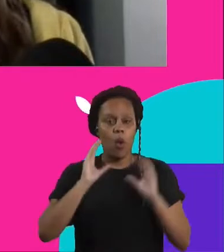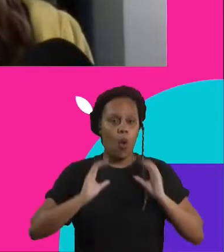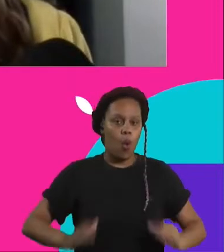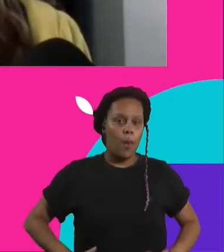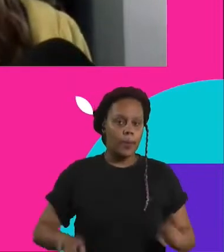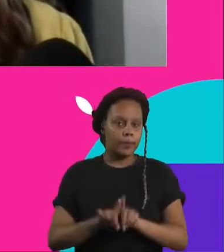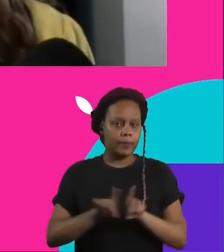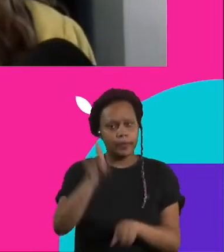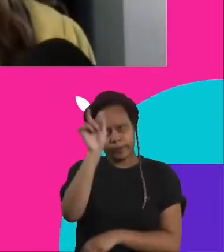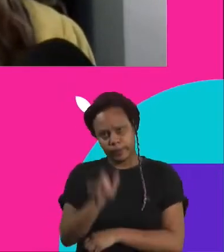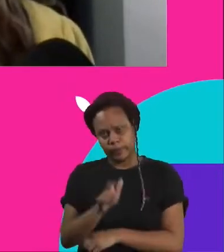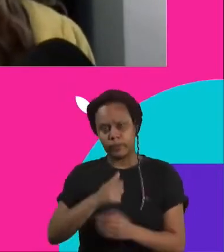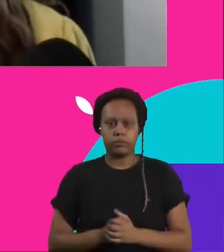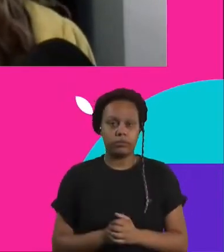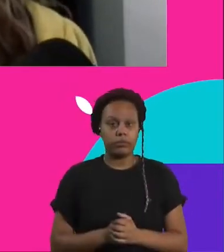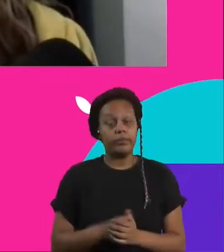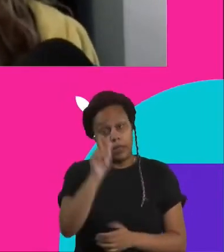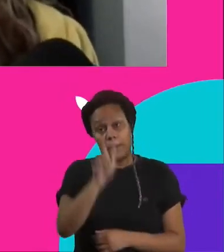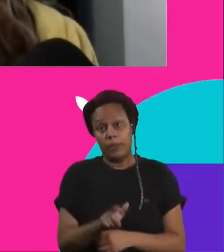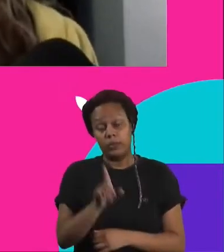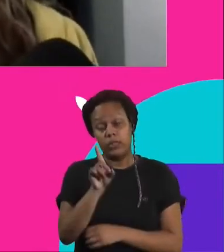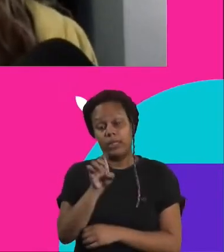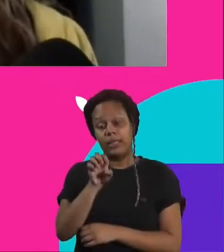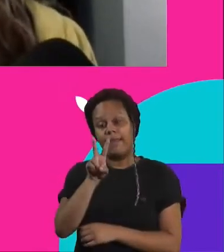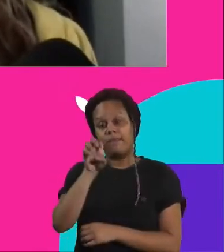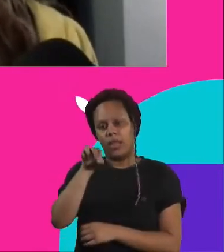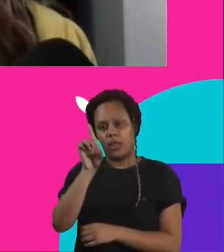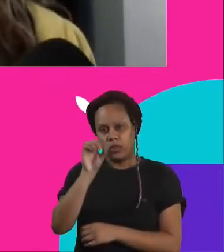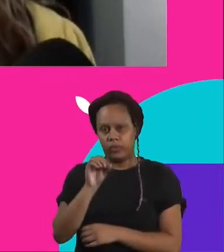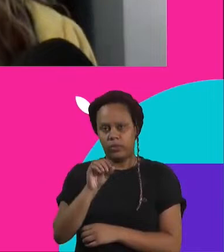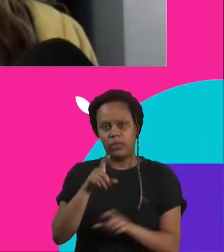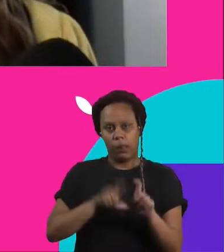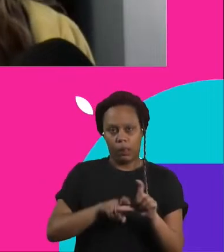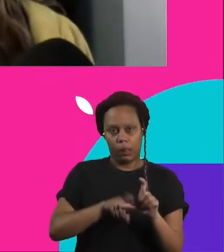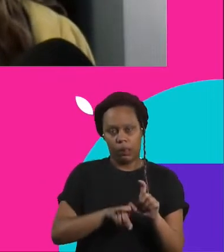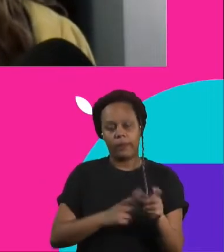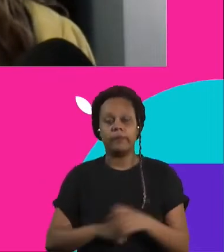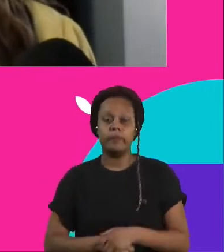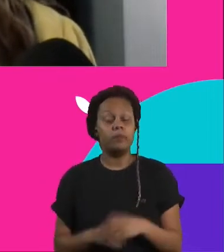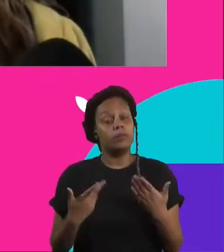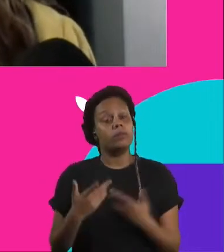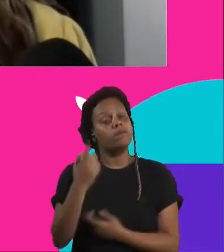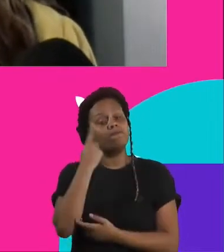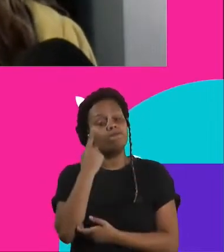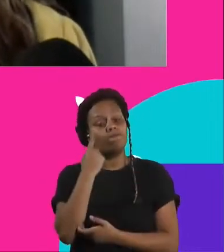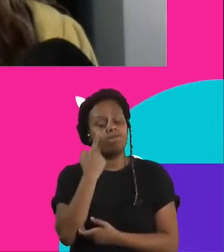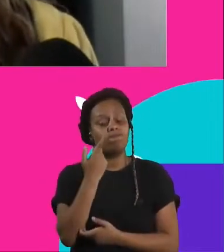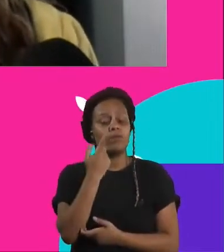um credor, um devedor, na verdade, que poderia ter um perfil esperado de